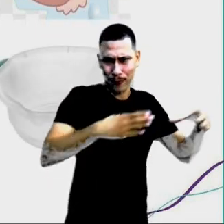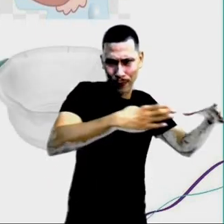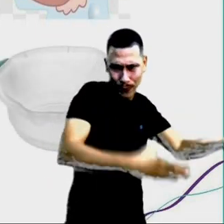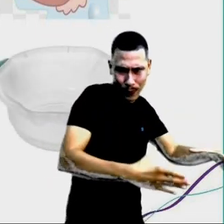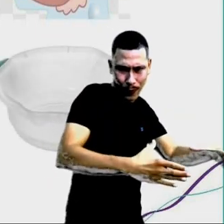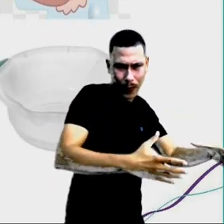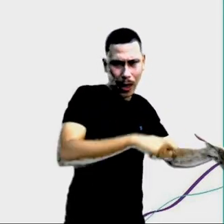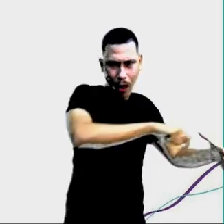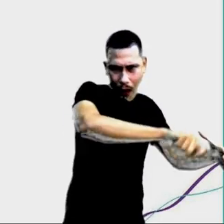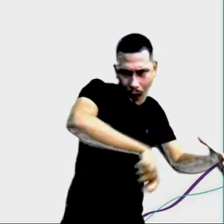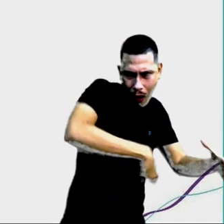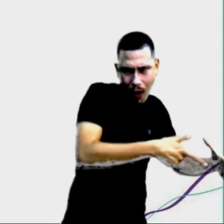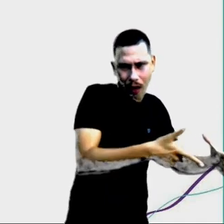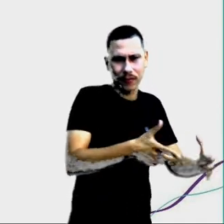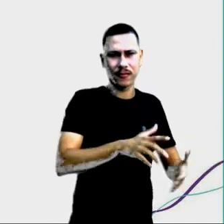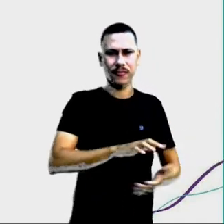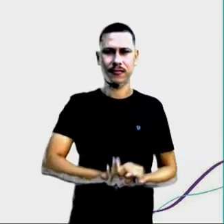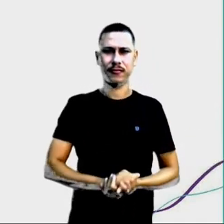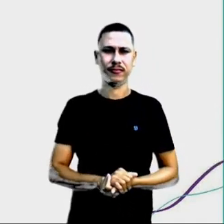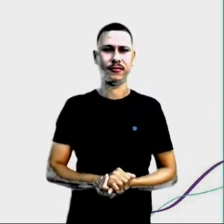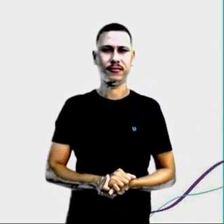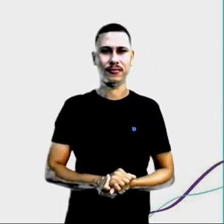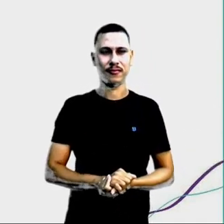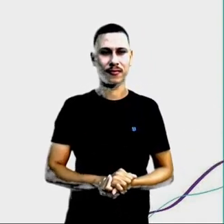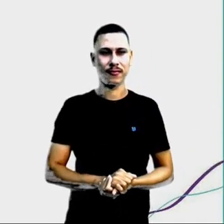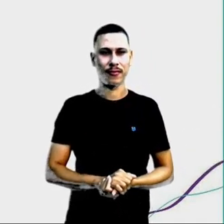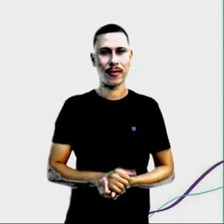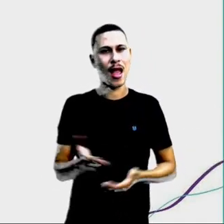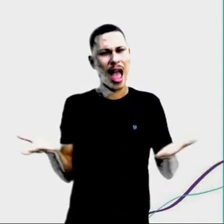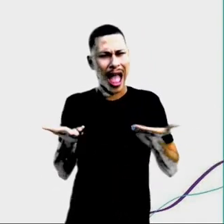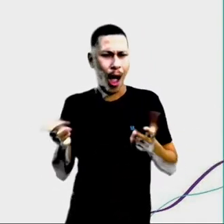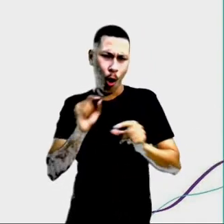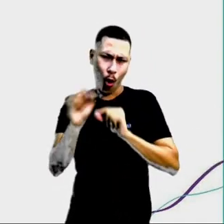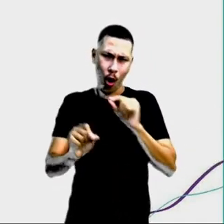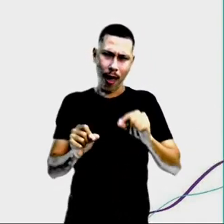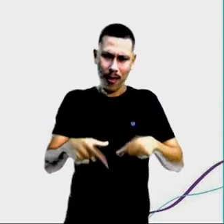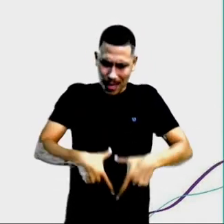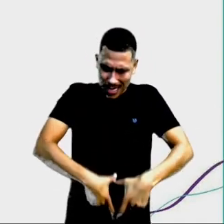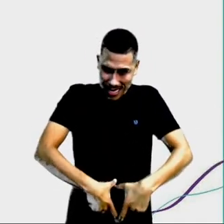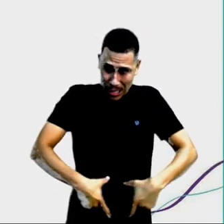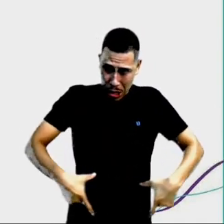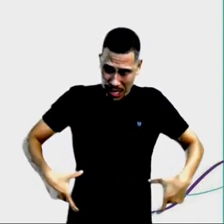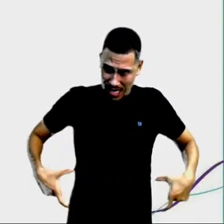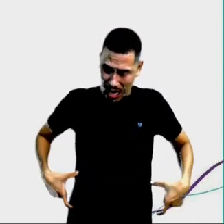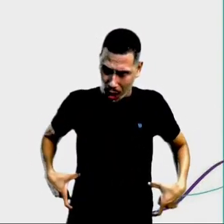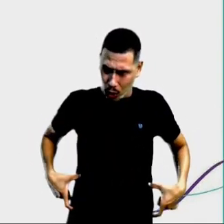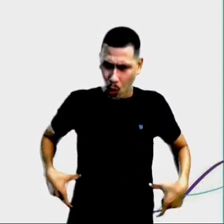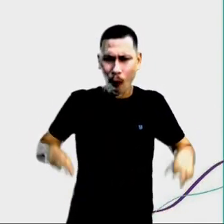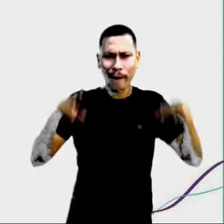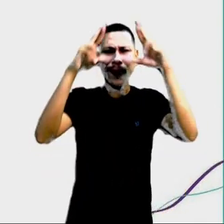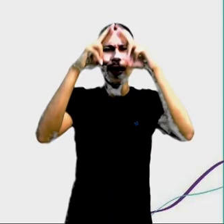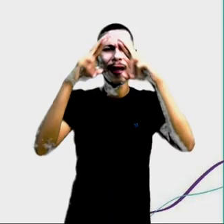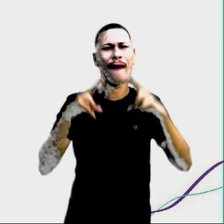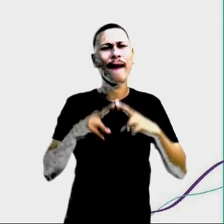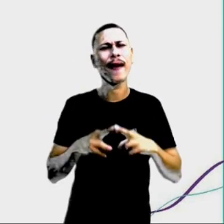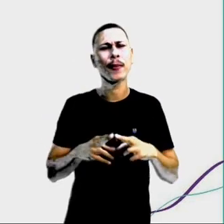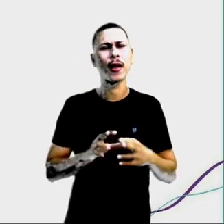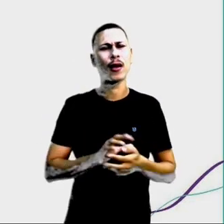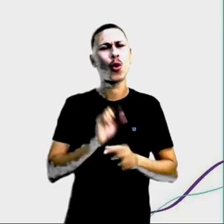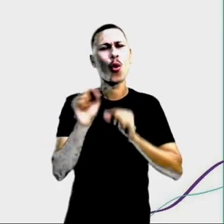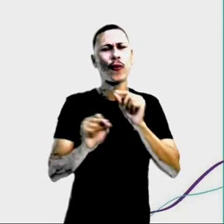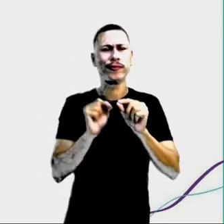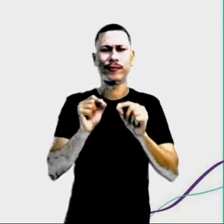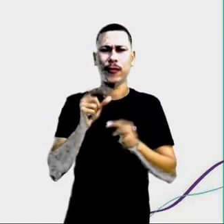bacia. E agora temos aqui um cinto. O que será que rima com cinto?